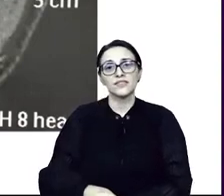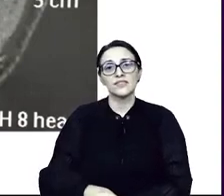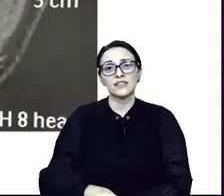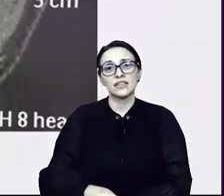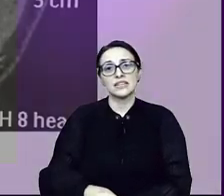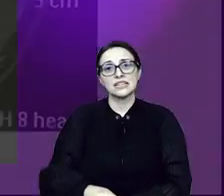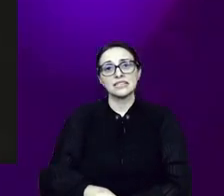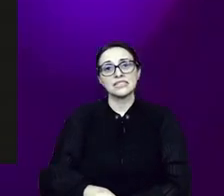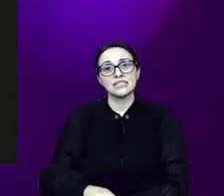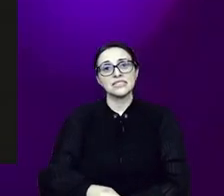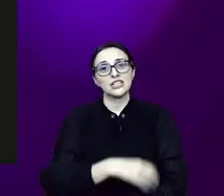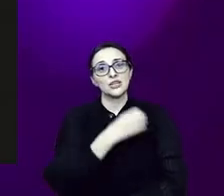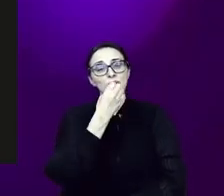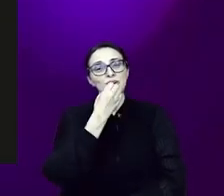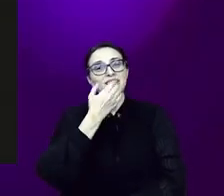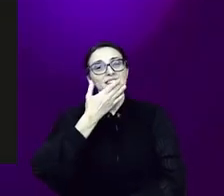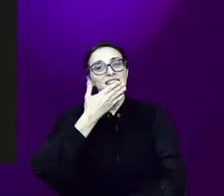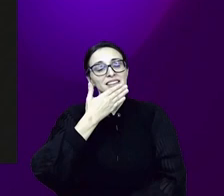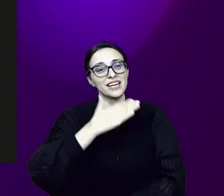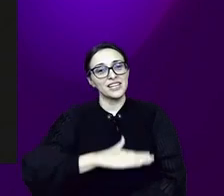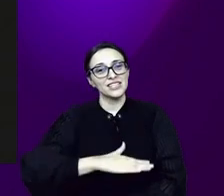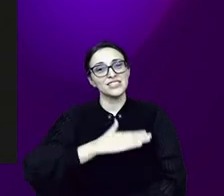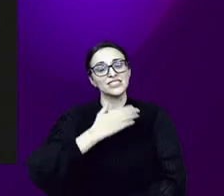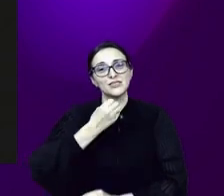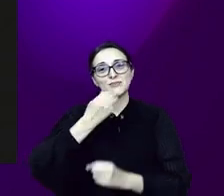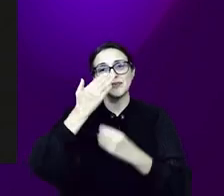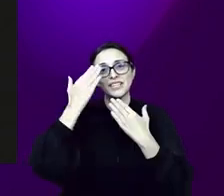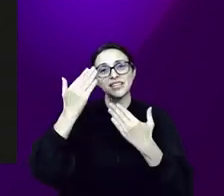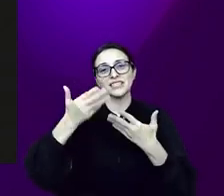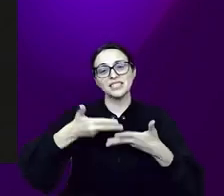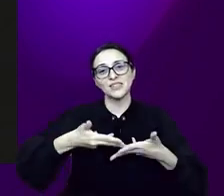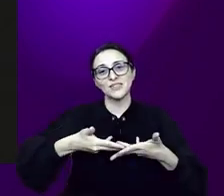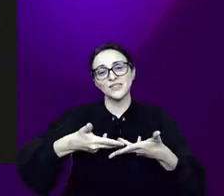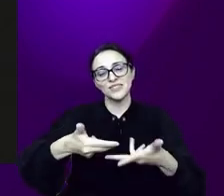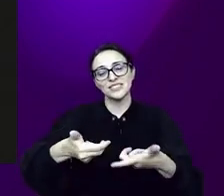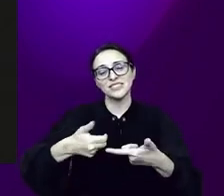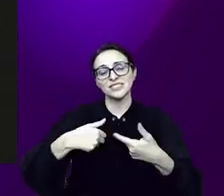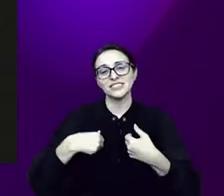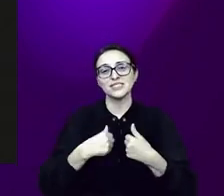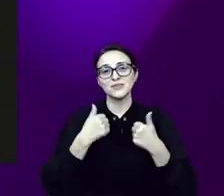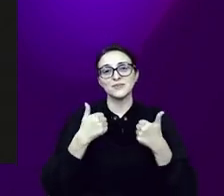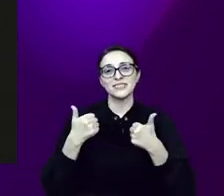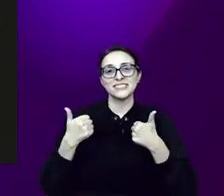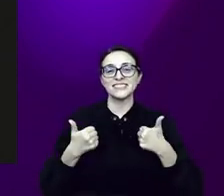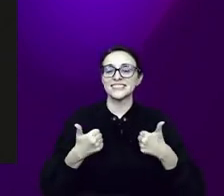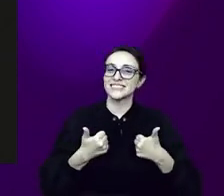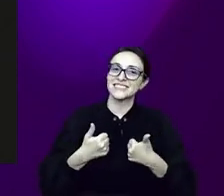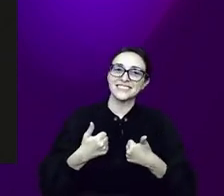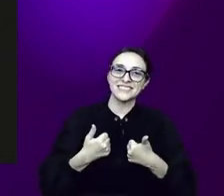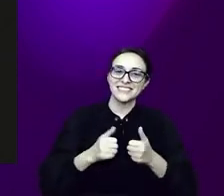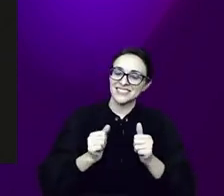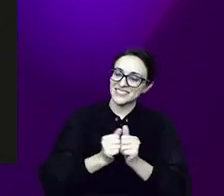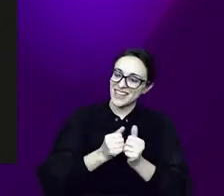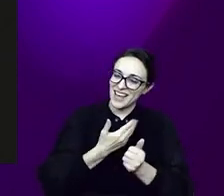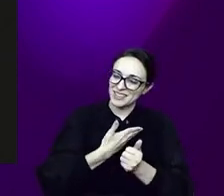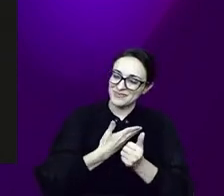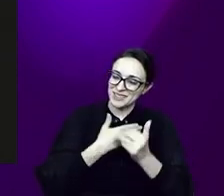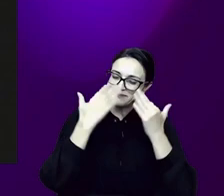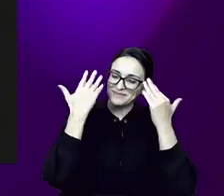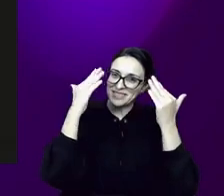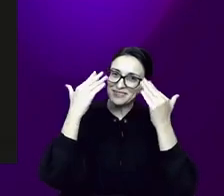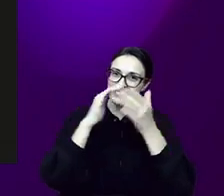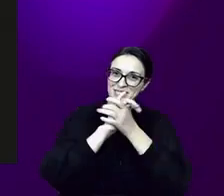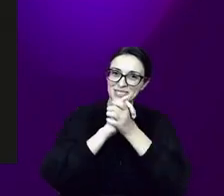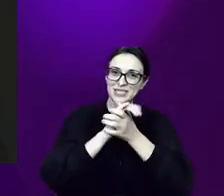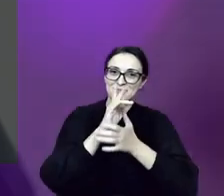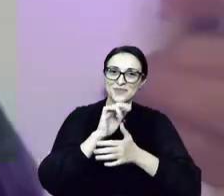Não. Boa tarde aí. Obrigado aí pelo convite, Tá bom, Nicola. amigo? Tudo bem, pô. Estamos com os amigos aí. Parabéns, Bruno, pelas